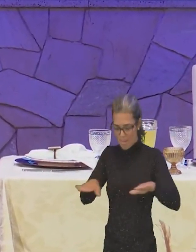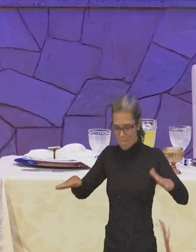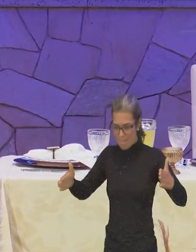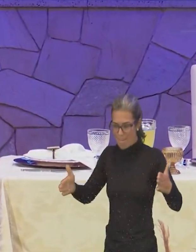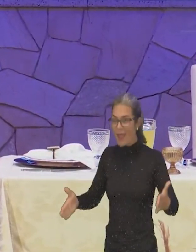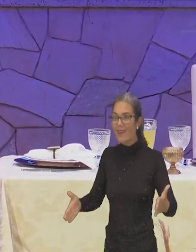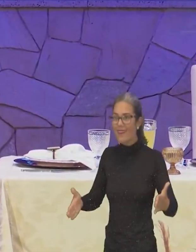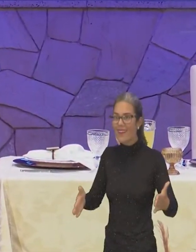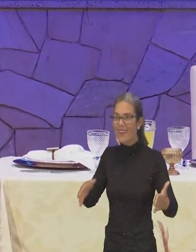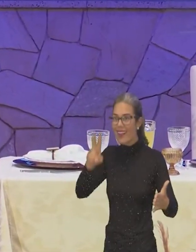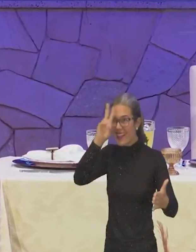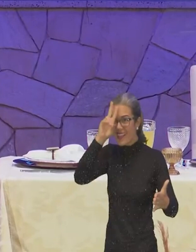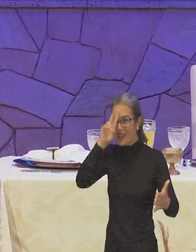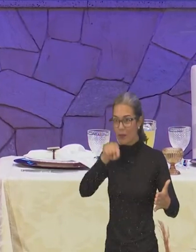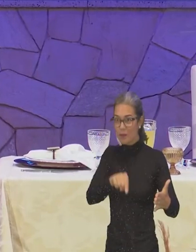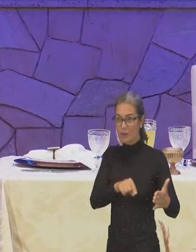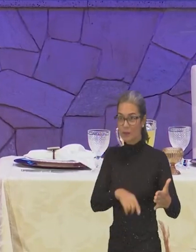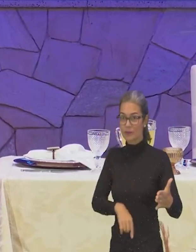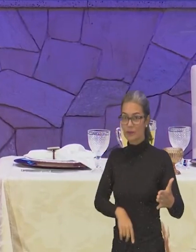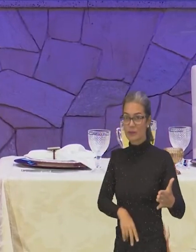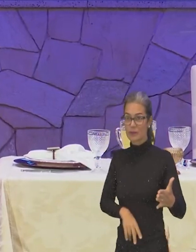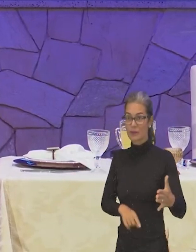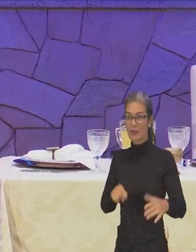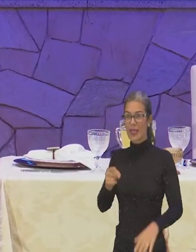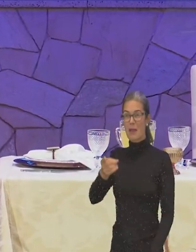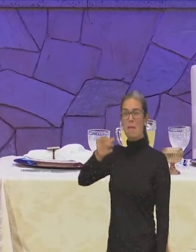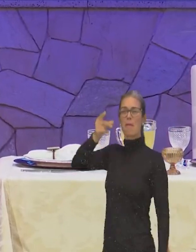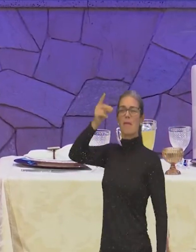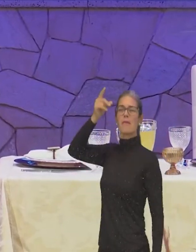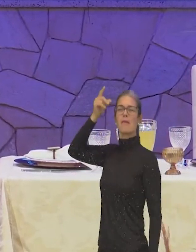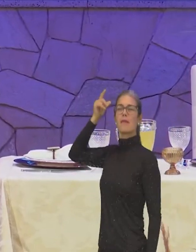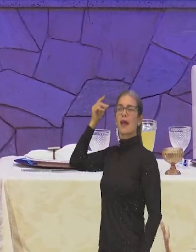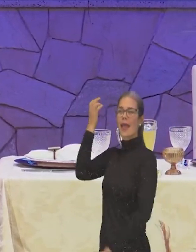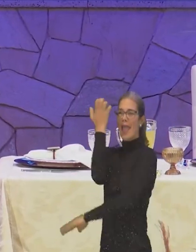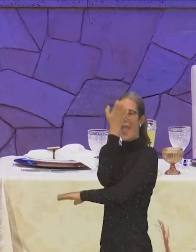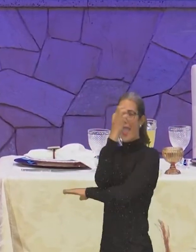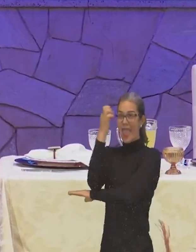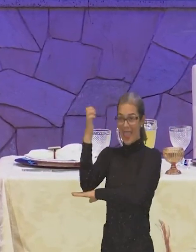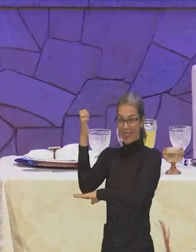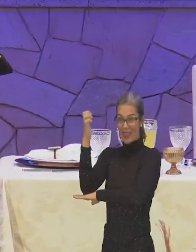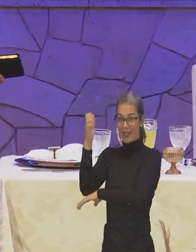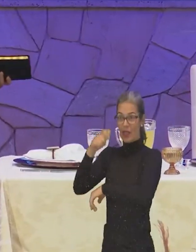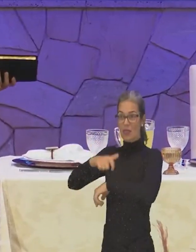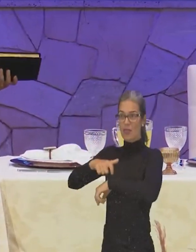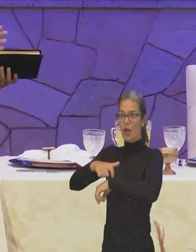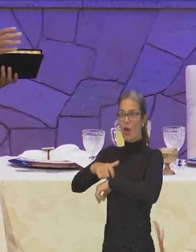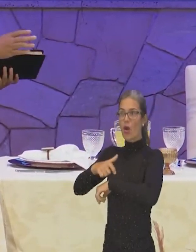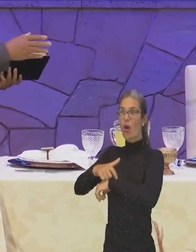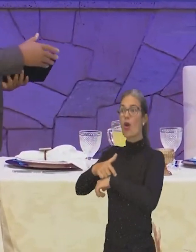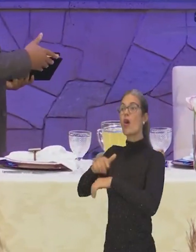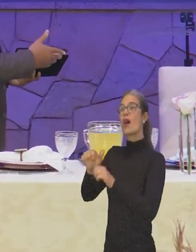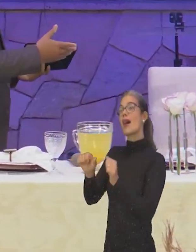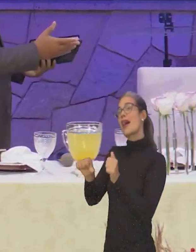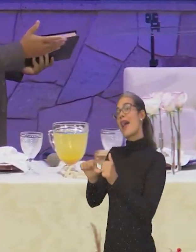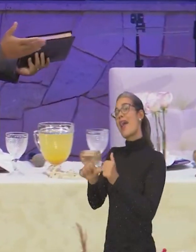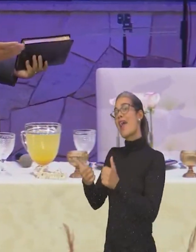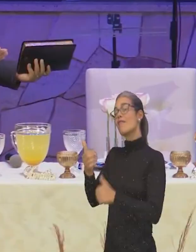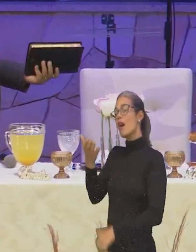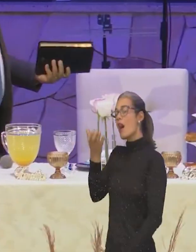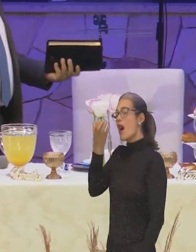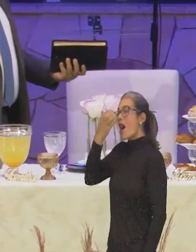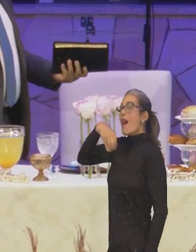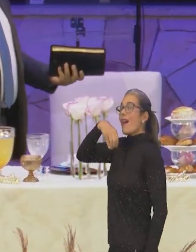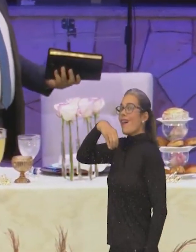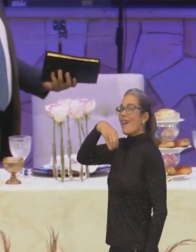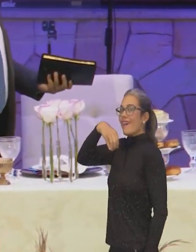refeição que o pecado entrou no mundo lá no Éden. Foi através de uma refeição dividida em